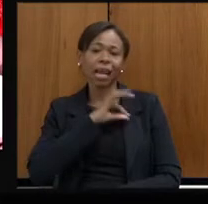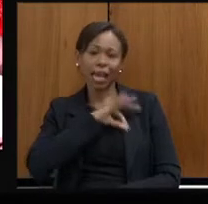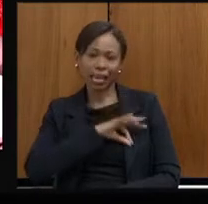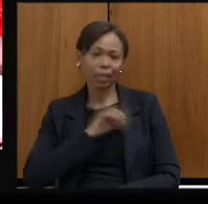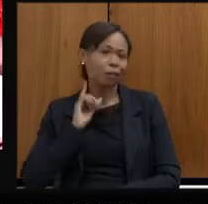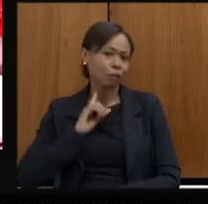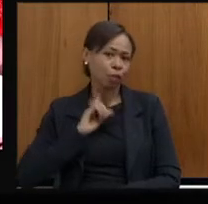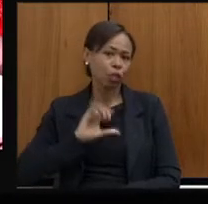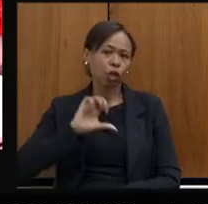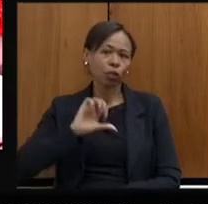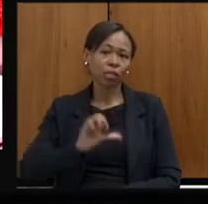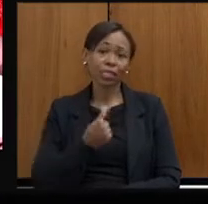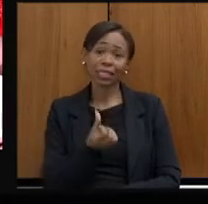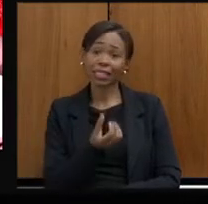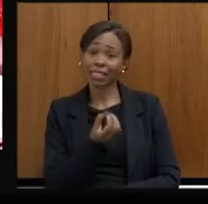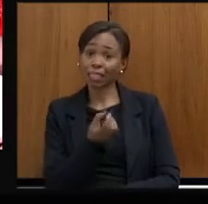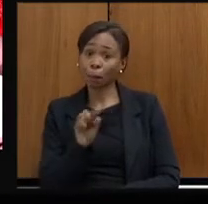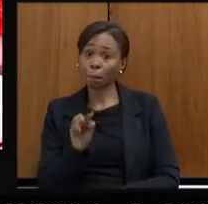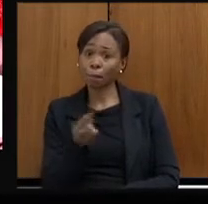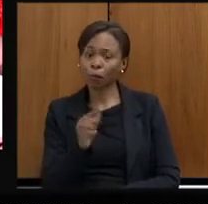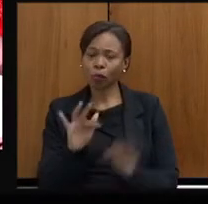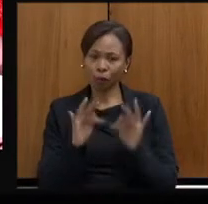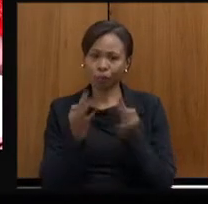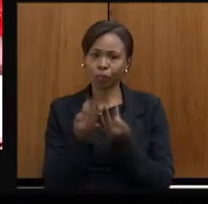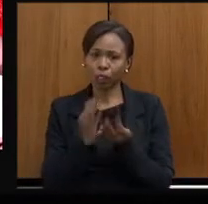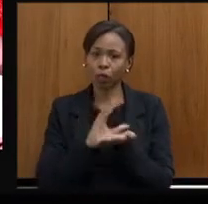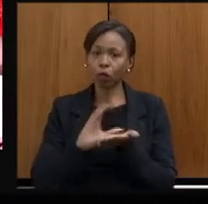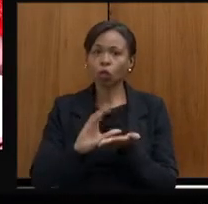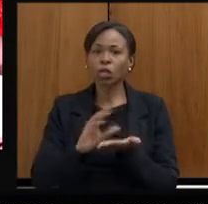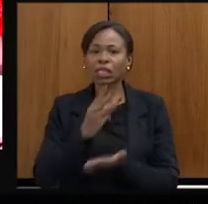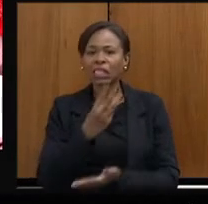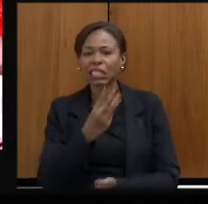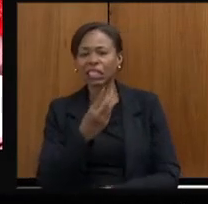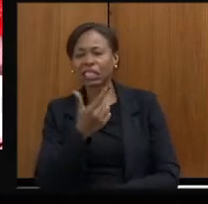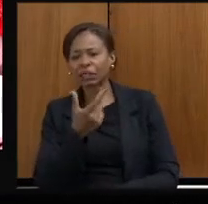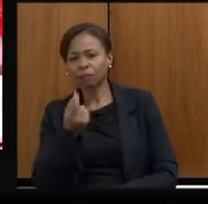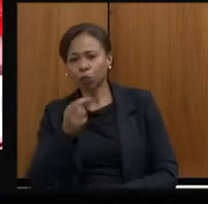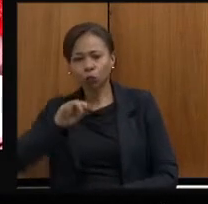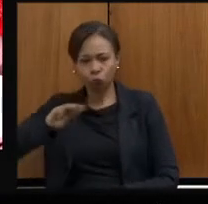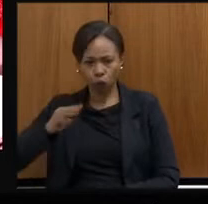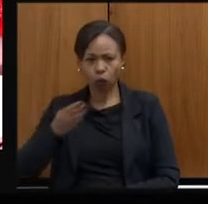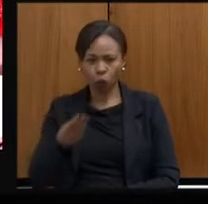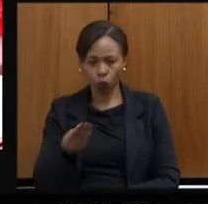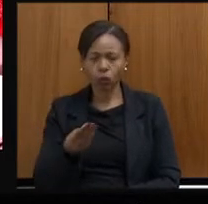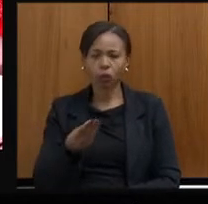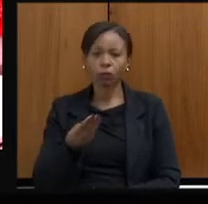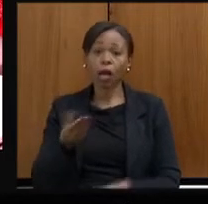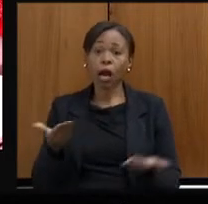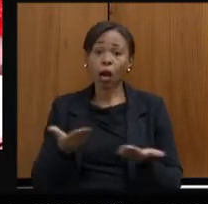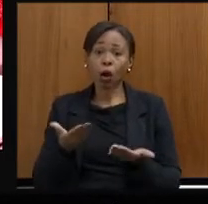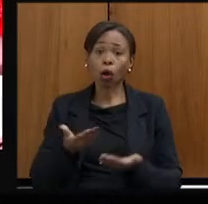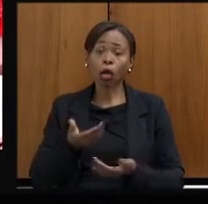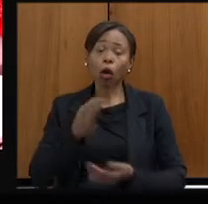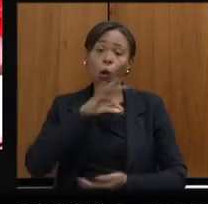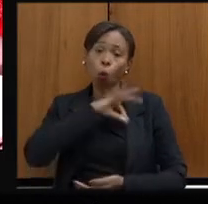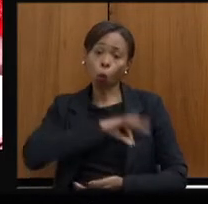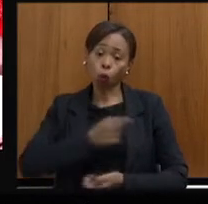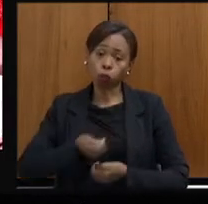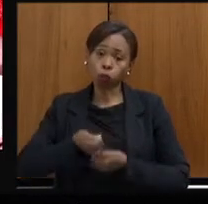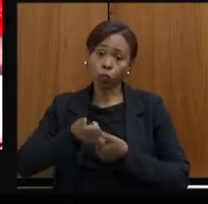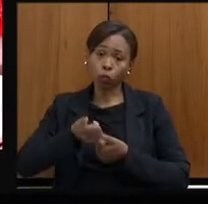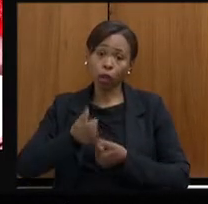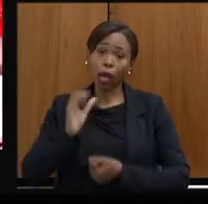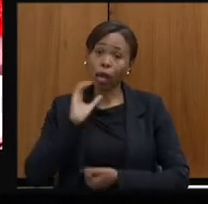famílias, em questão de 320 milhões. E também agora o Auxílio Emergencial Mineiro, que é o Força